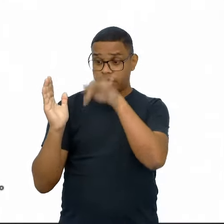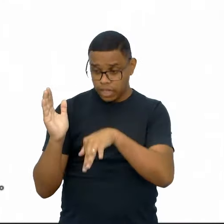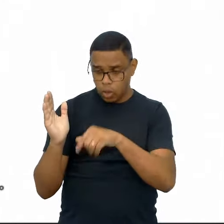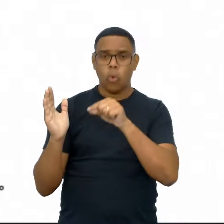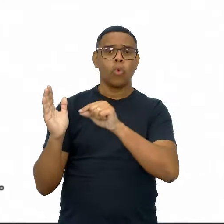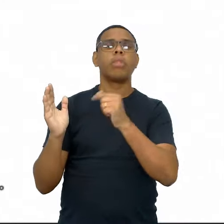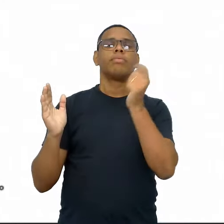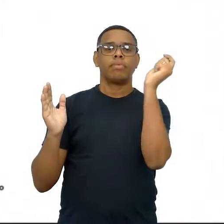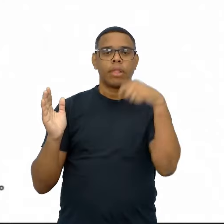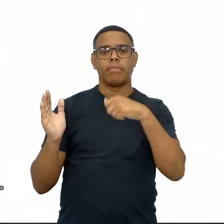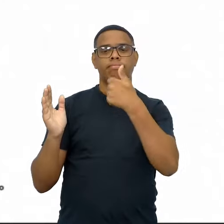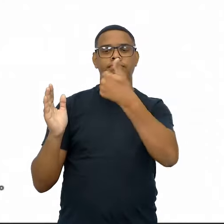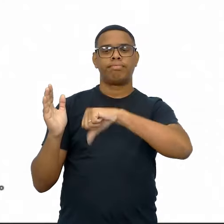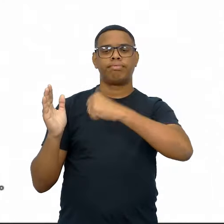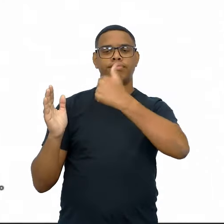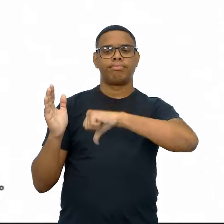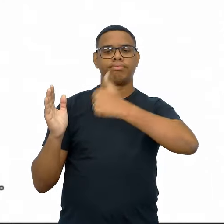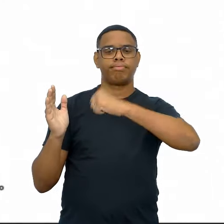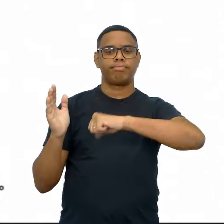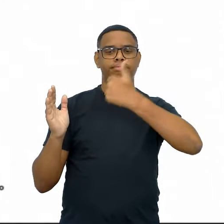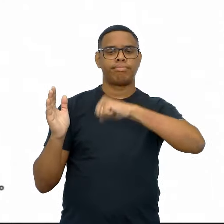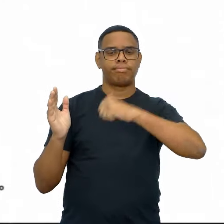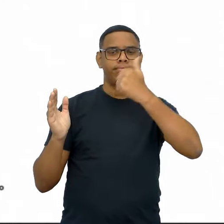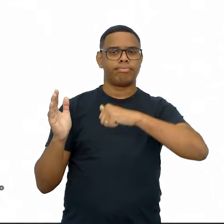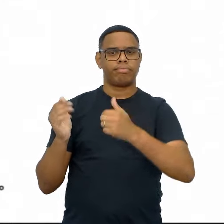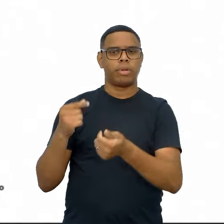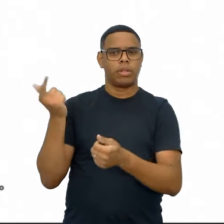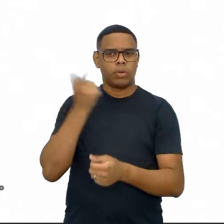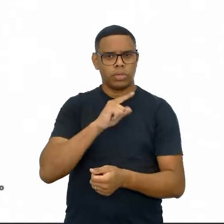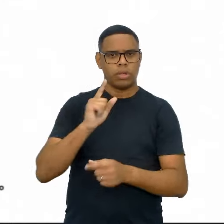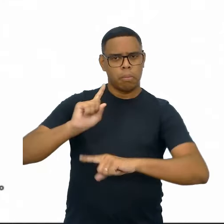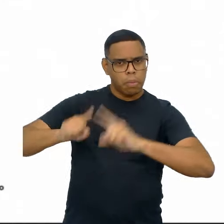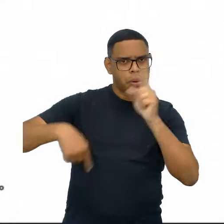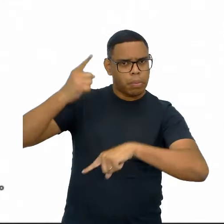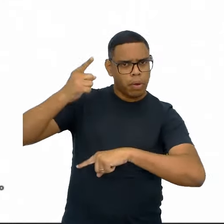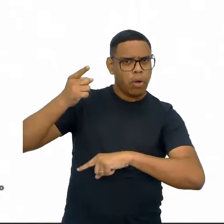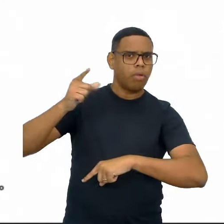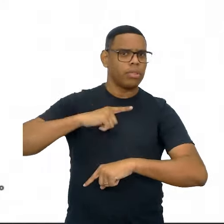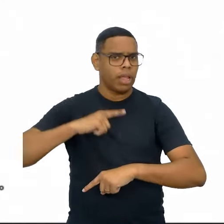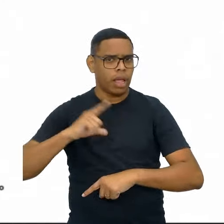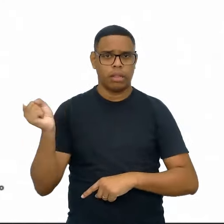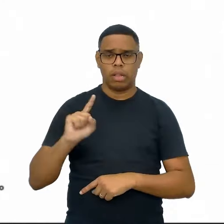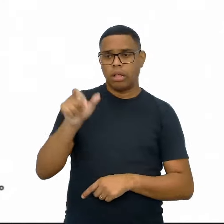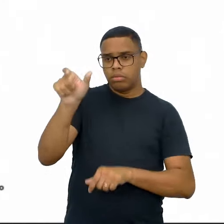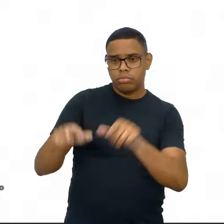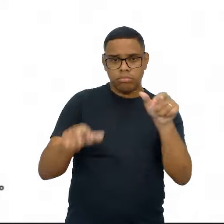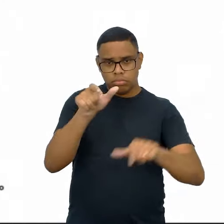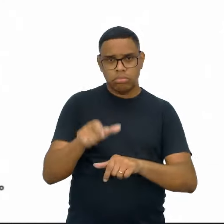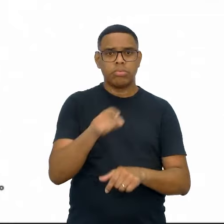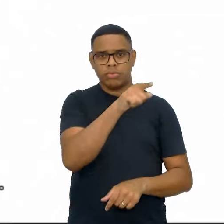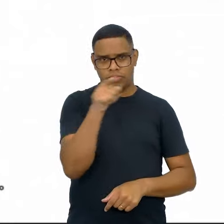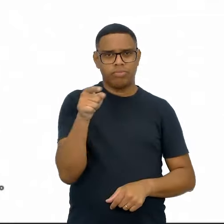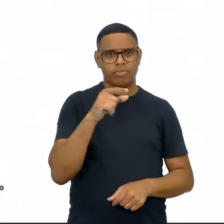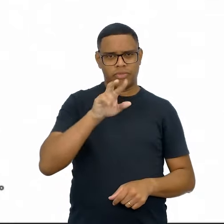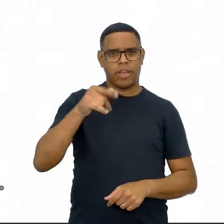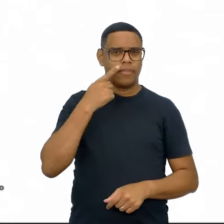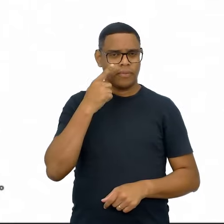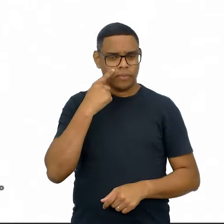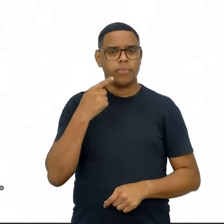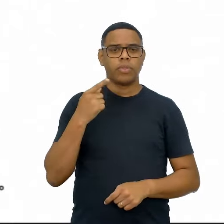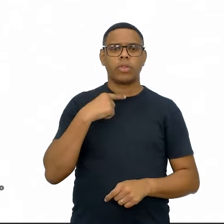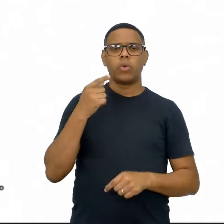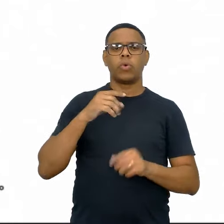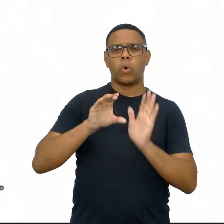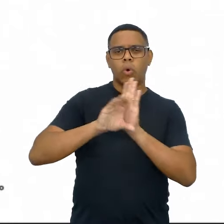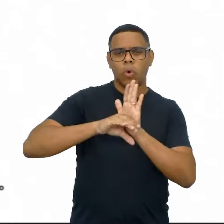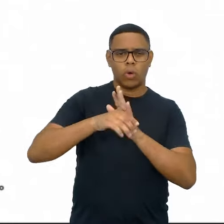em classificar os alunos de acordo com os níveis de aproveitamento, né, vocês vão lembrar o que é esses níveis de aproveitamento, que são aqueles conceitos